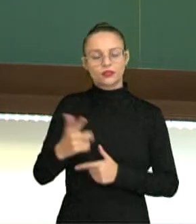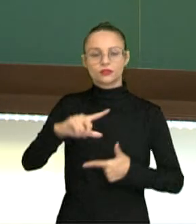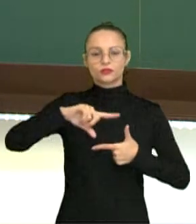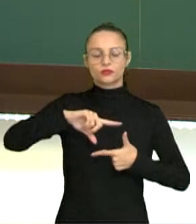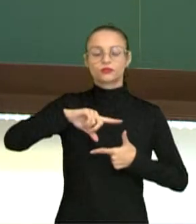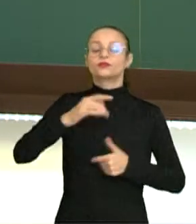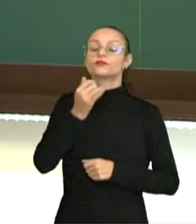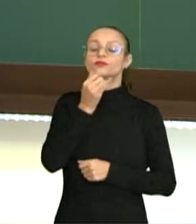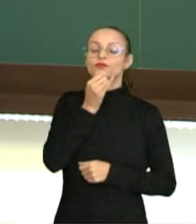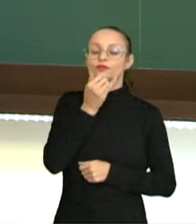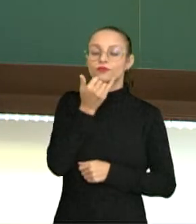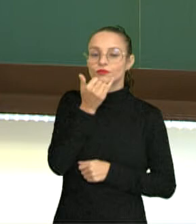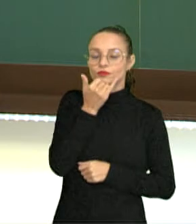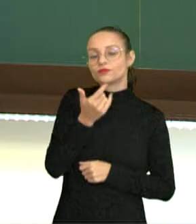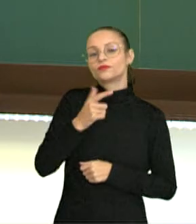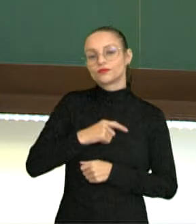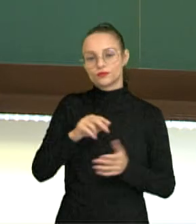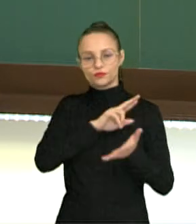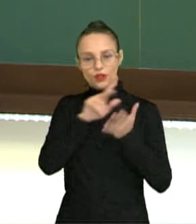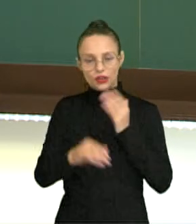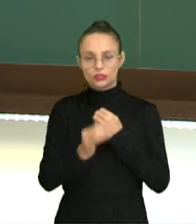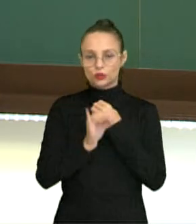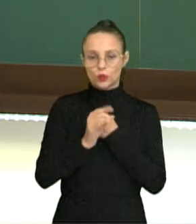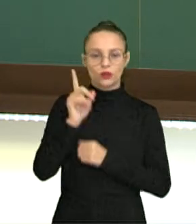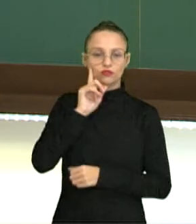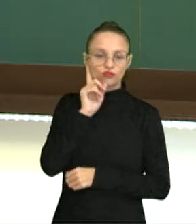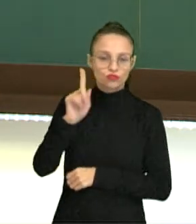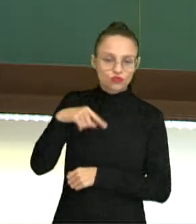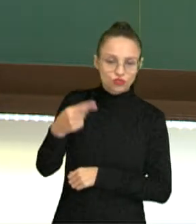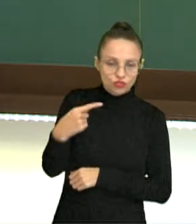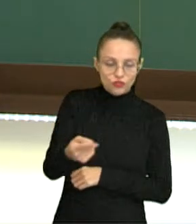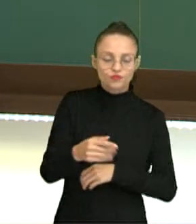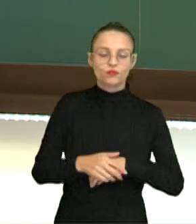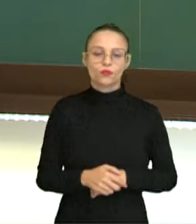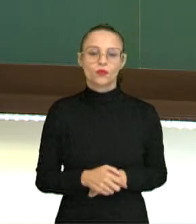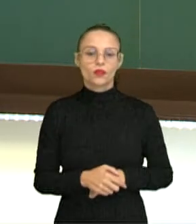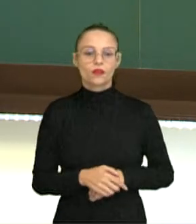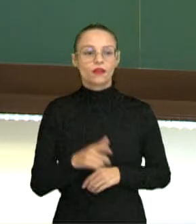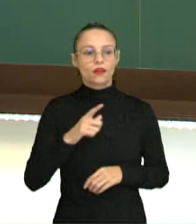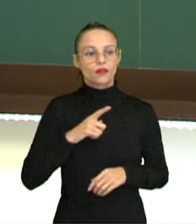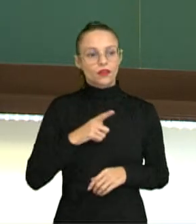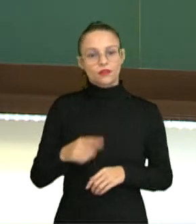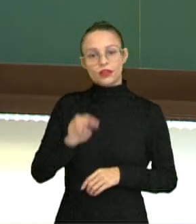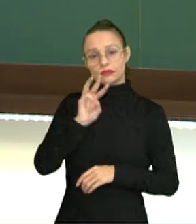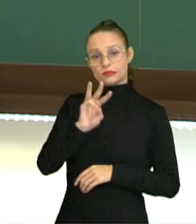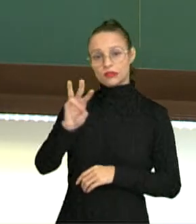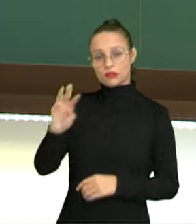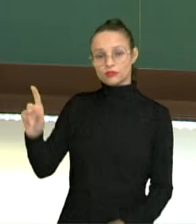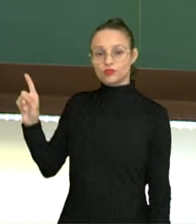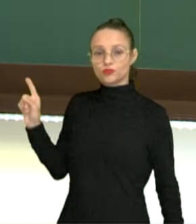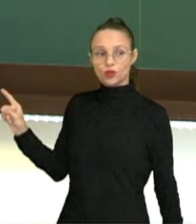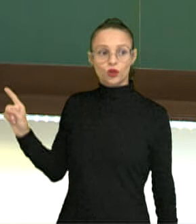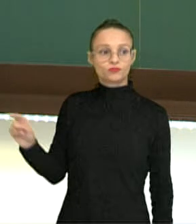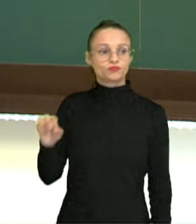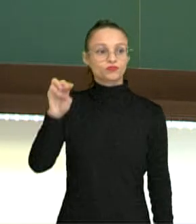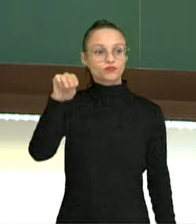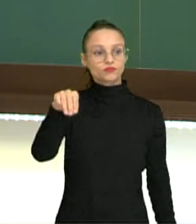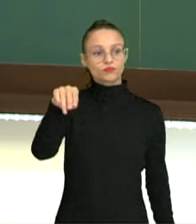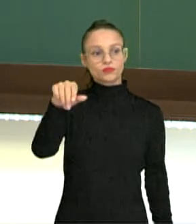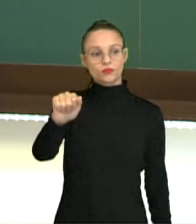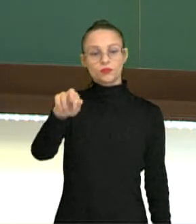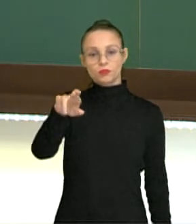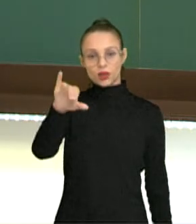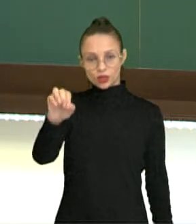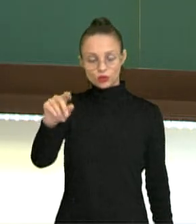dia. Crônicas brasileiras, o site de crônicas de Mário Prata. Atente aqui, ó, Mário Prata é muito